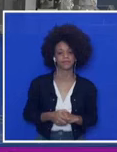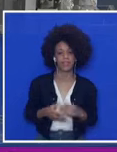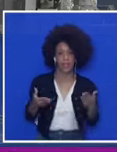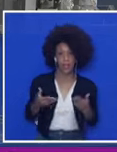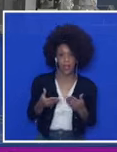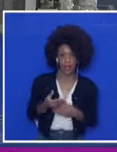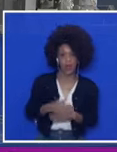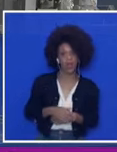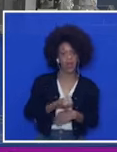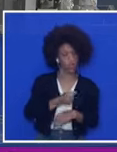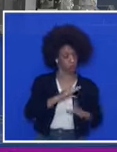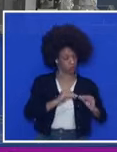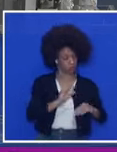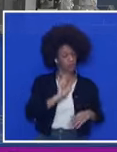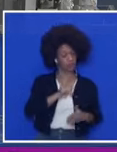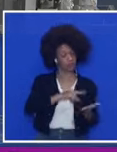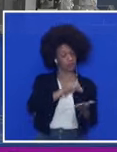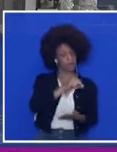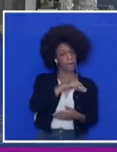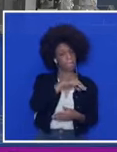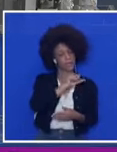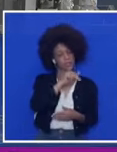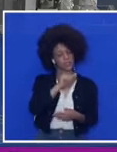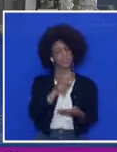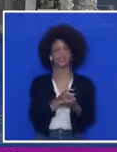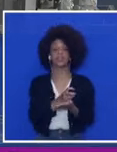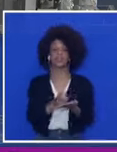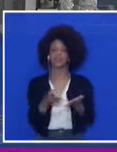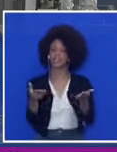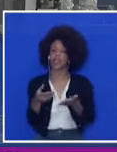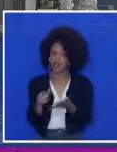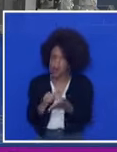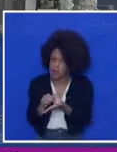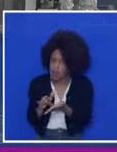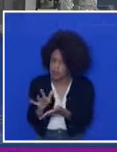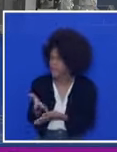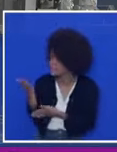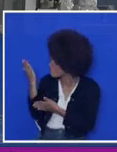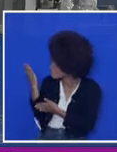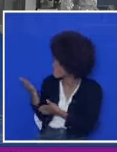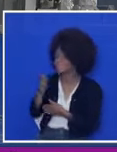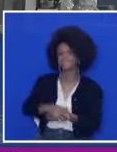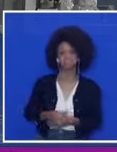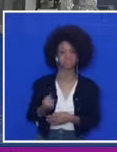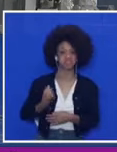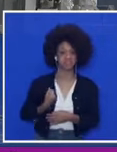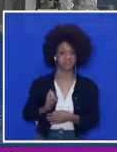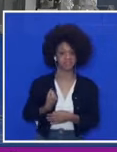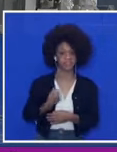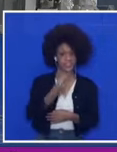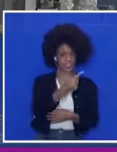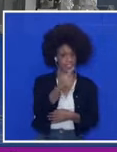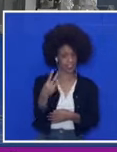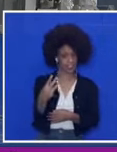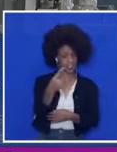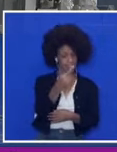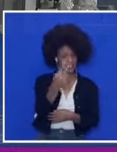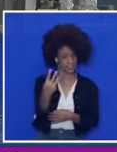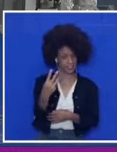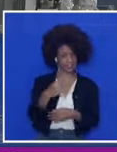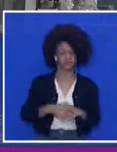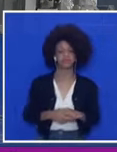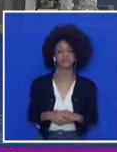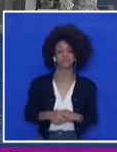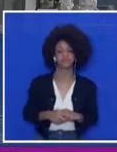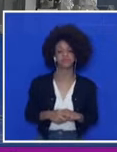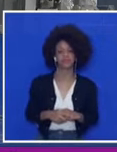Agora na faixa das 20 horas já acompanhamos os sorteios da Mega Sena, da Quina. Você conferindo o Loto Fácil, bola verde número 13.